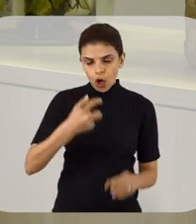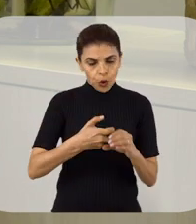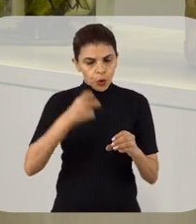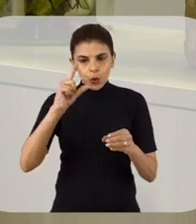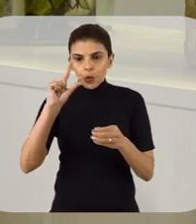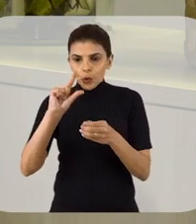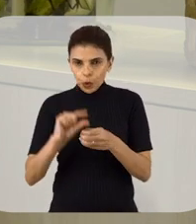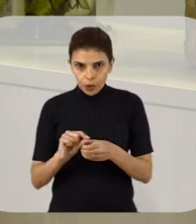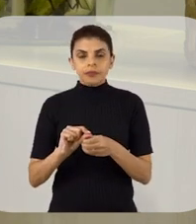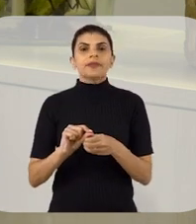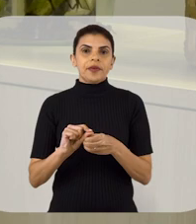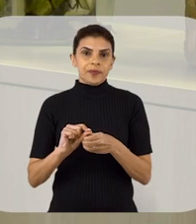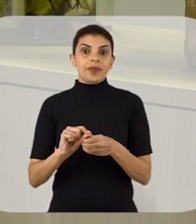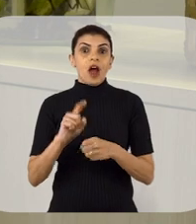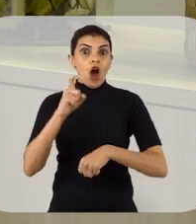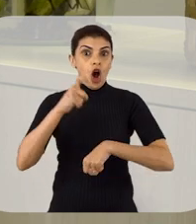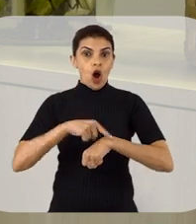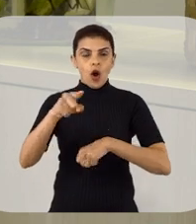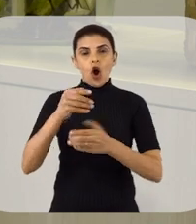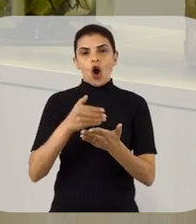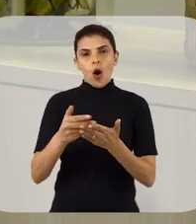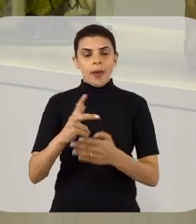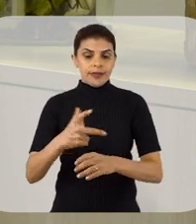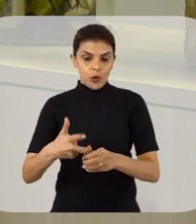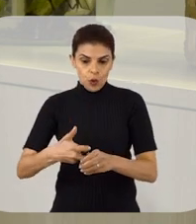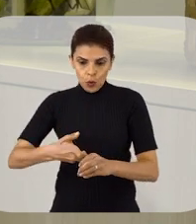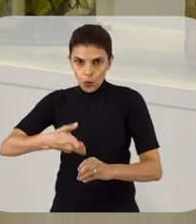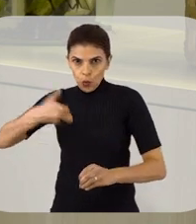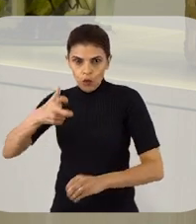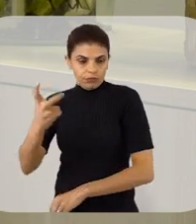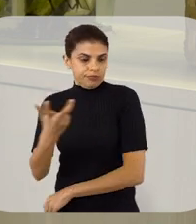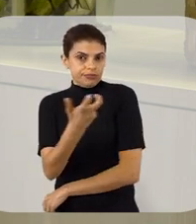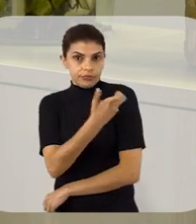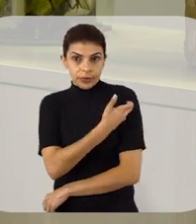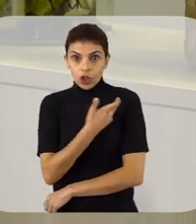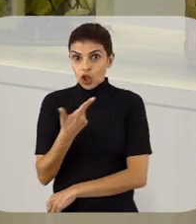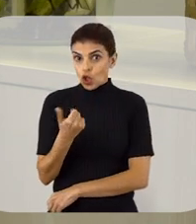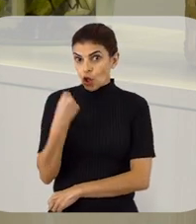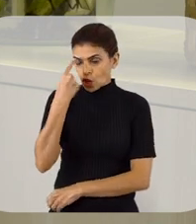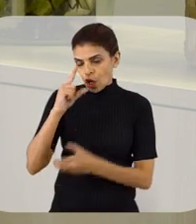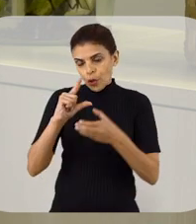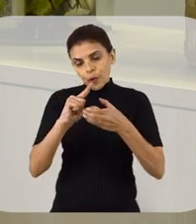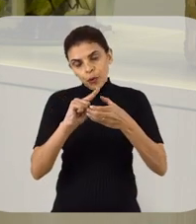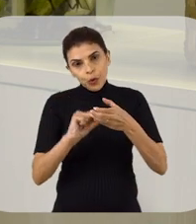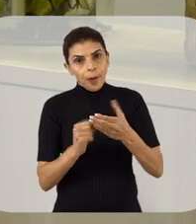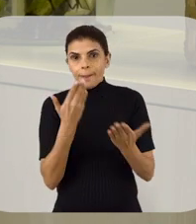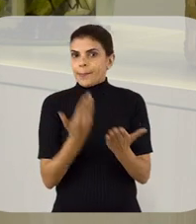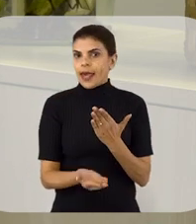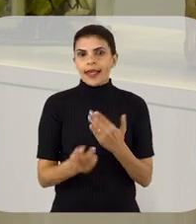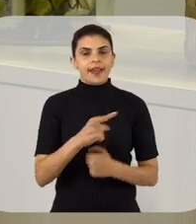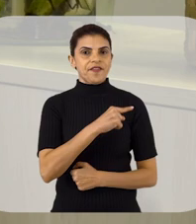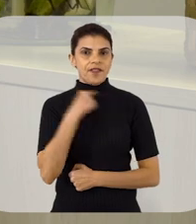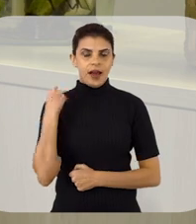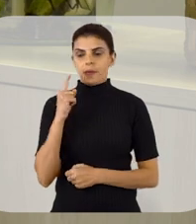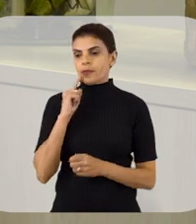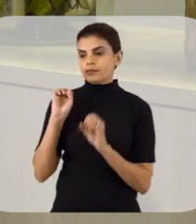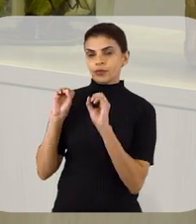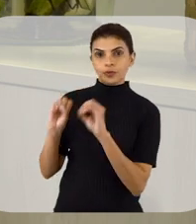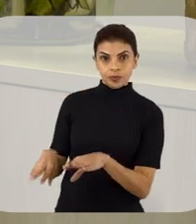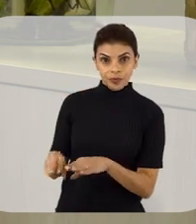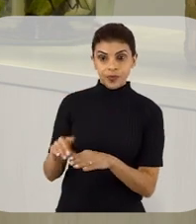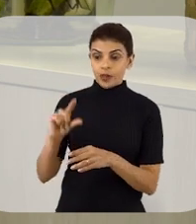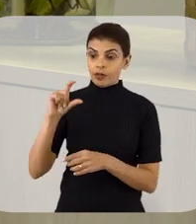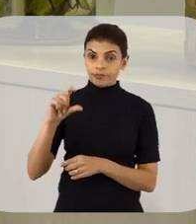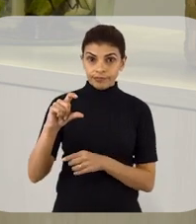para fazer uso do frasco. Então, a hora que você começa a vacinar, em 12 horas aquele frasco vai perder a validade e você terá que ser descartado.